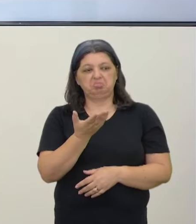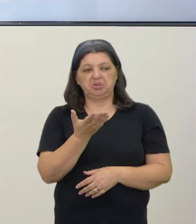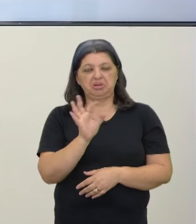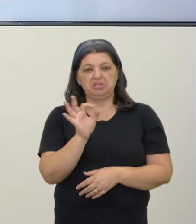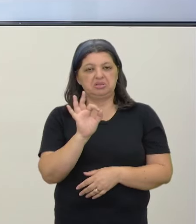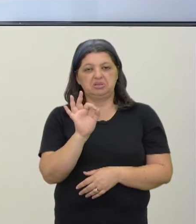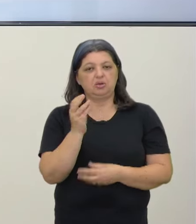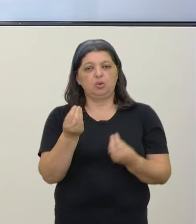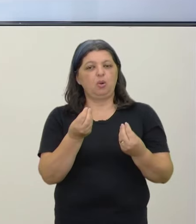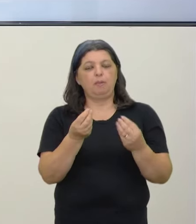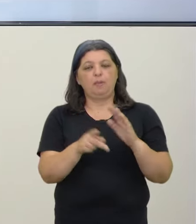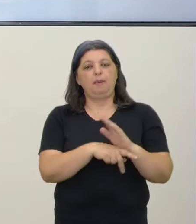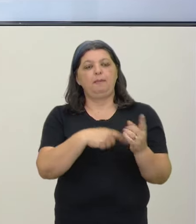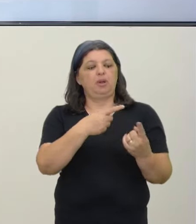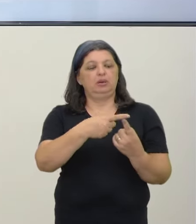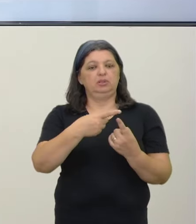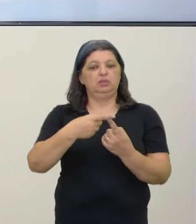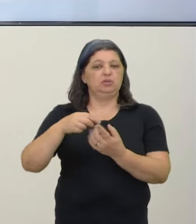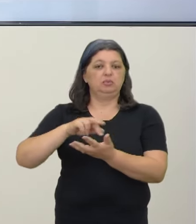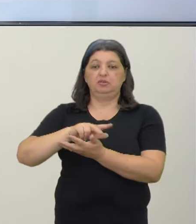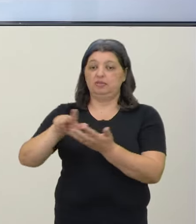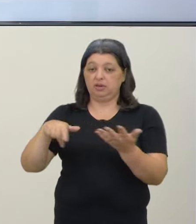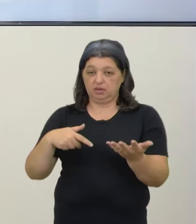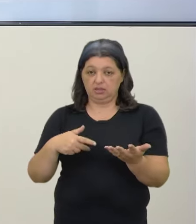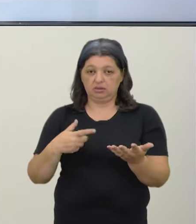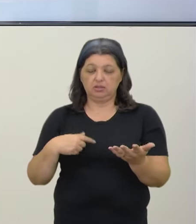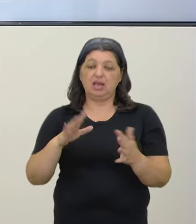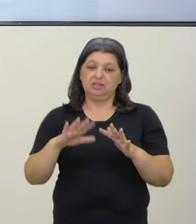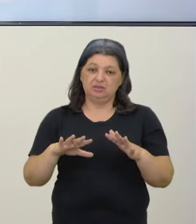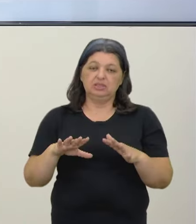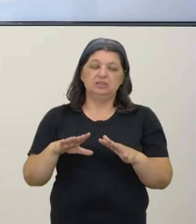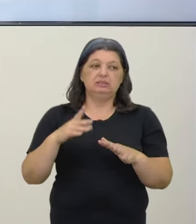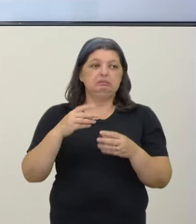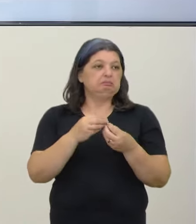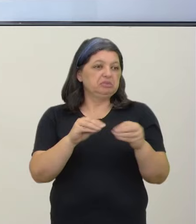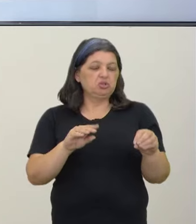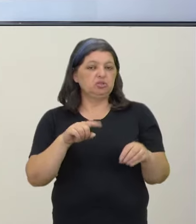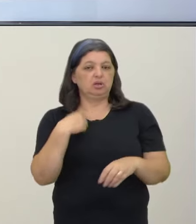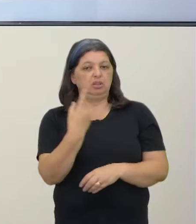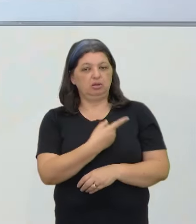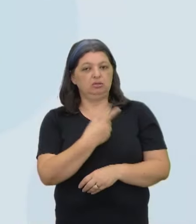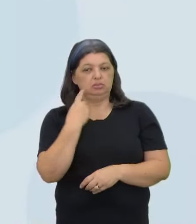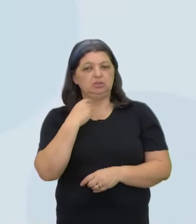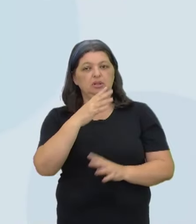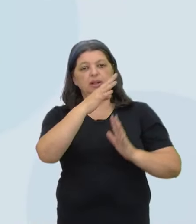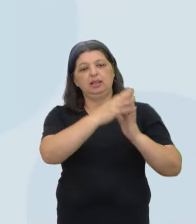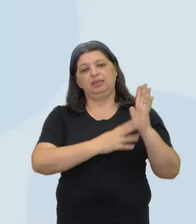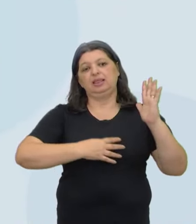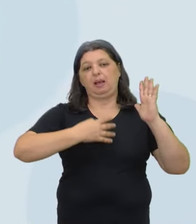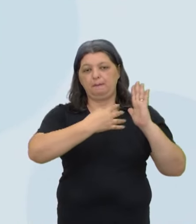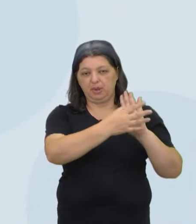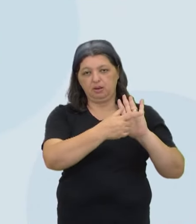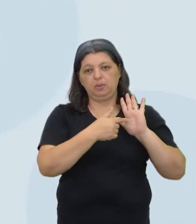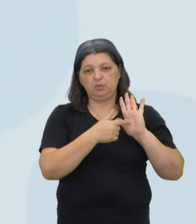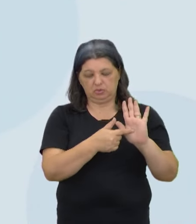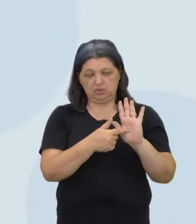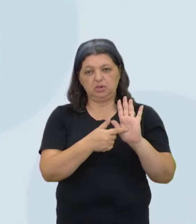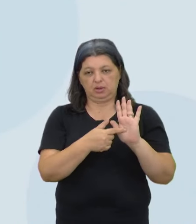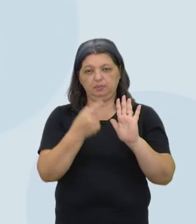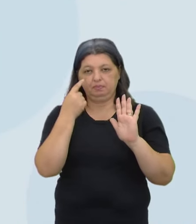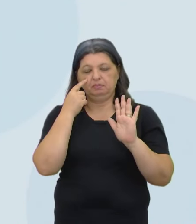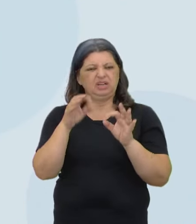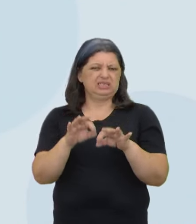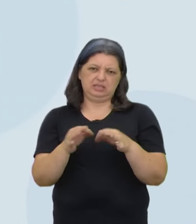essas formas de violência que muitas vezes podem estar afetando a gente, mas a gente não conhece, a gente trouxe uma tabelinha para vocês,